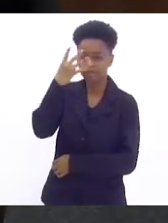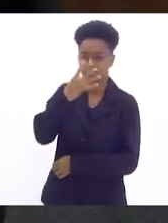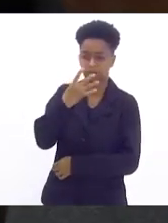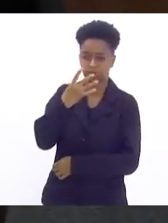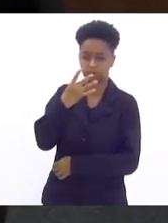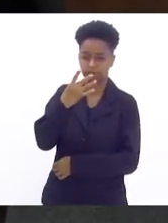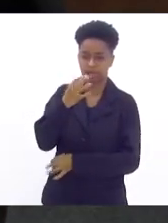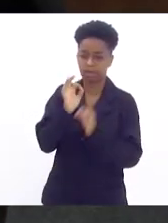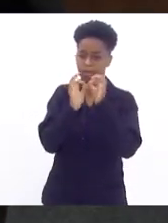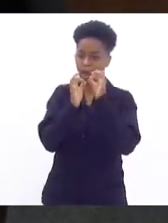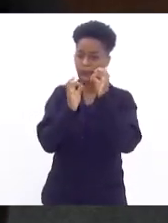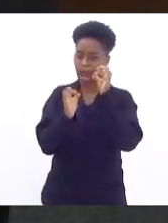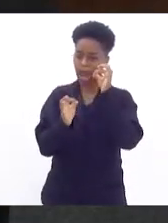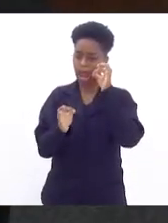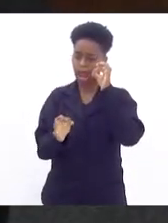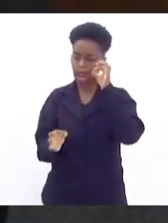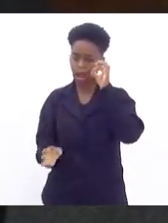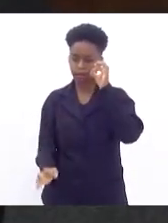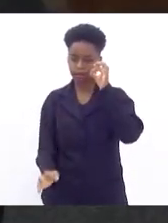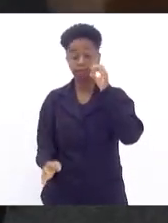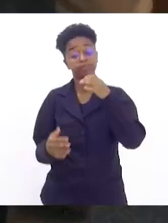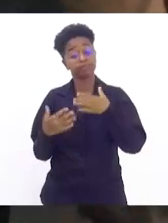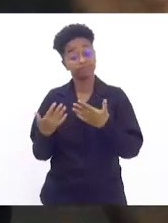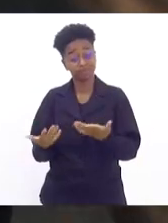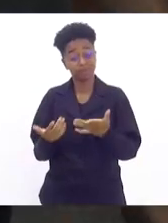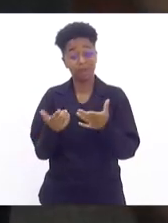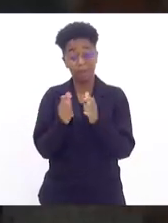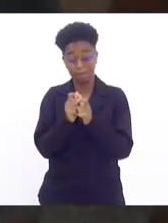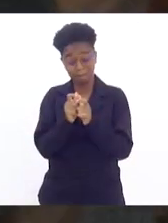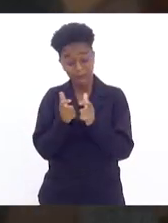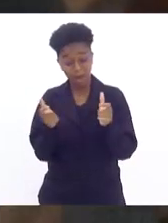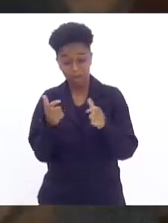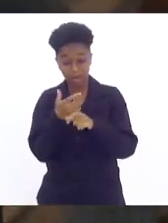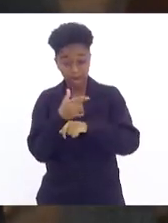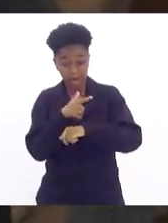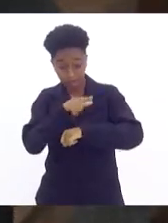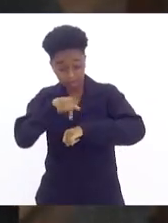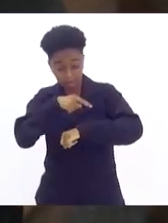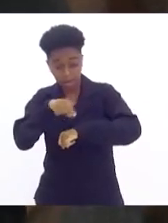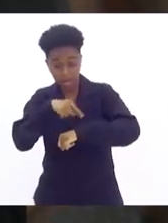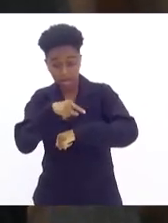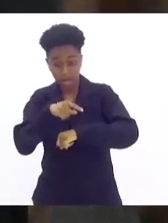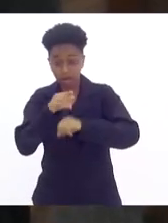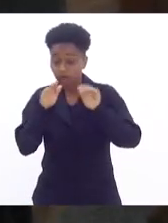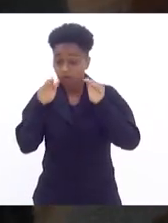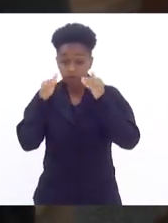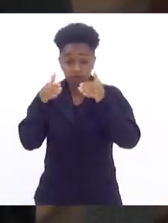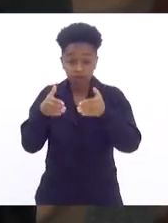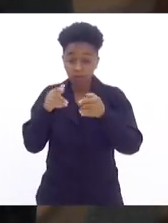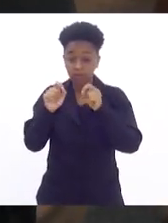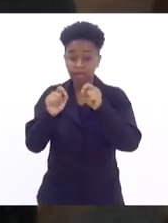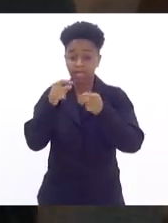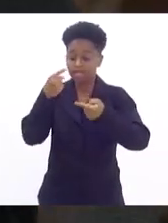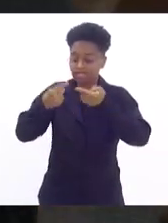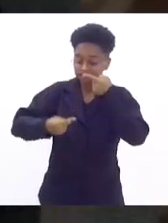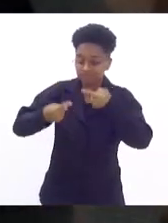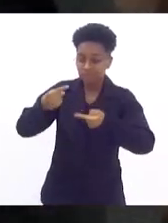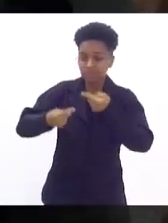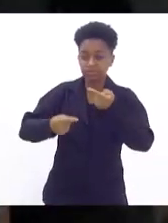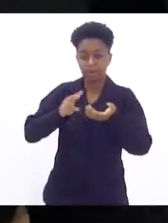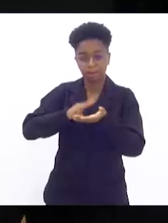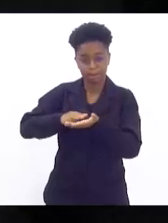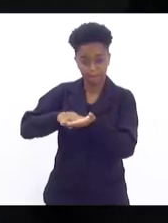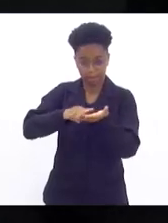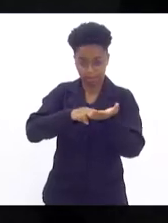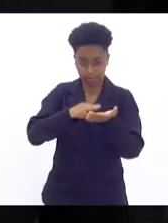uma reunião muito extensa boa parte dela foi dedicada a um debate dos membros